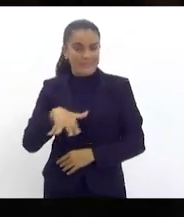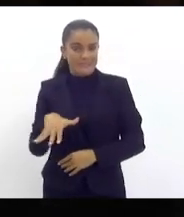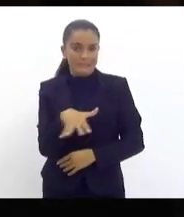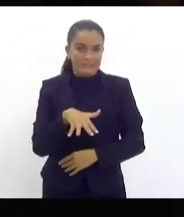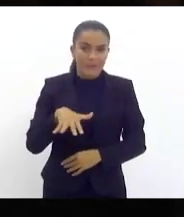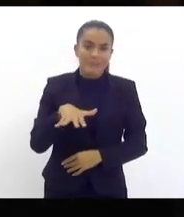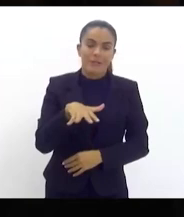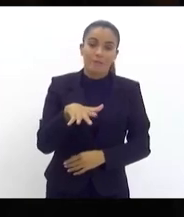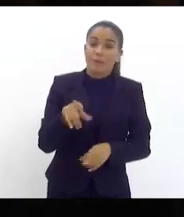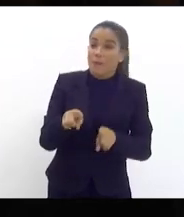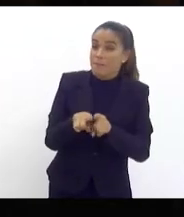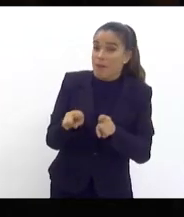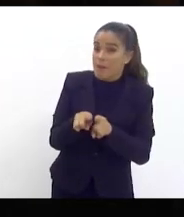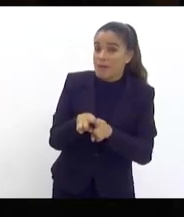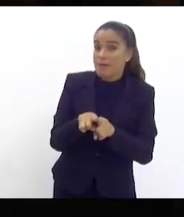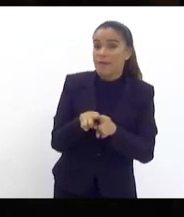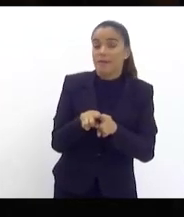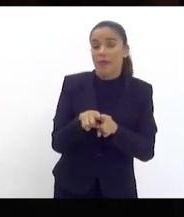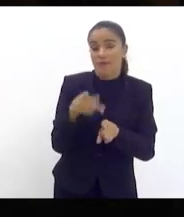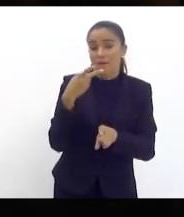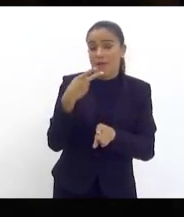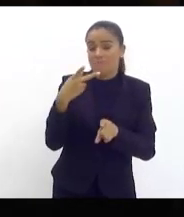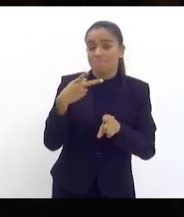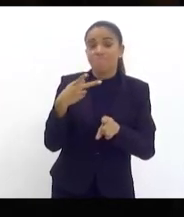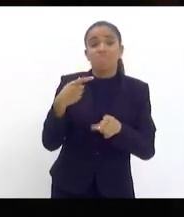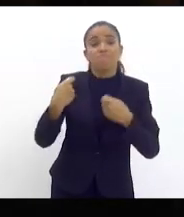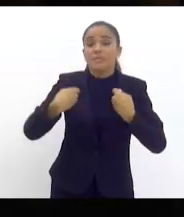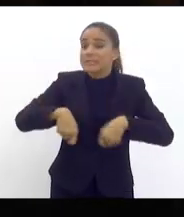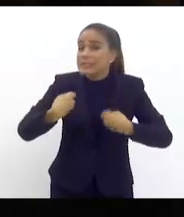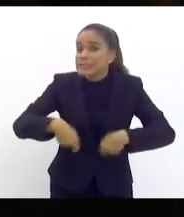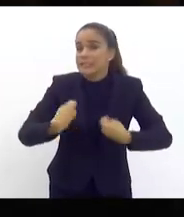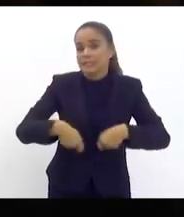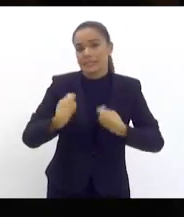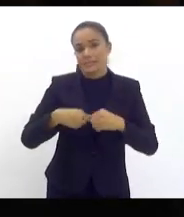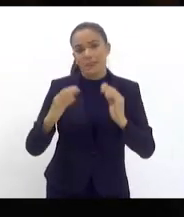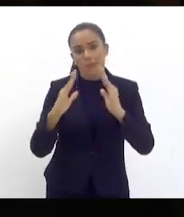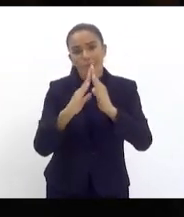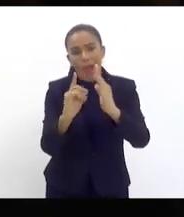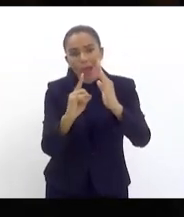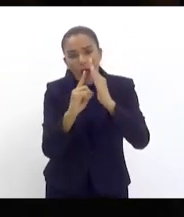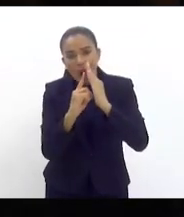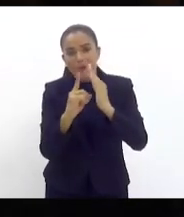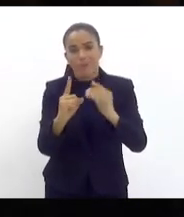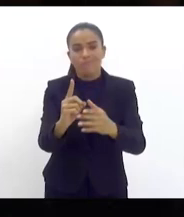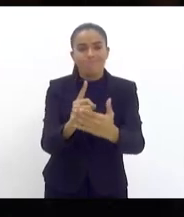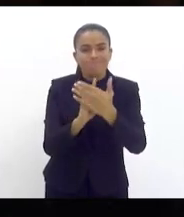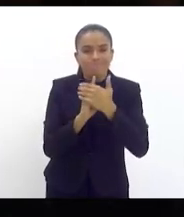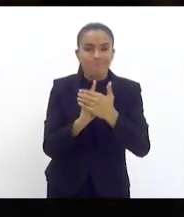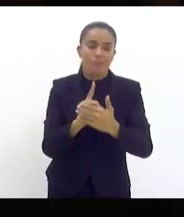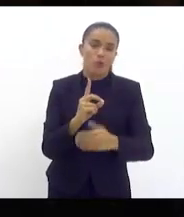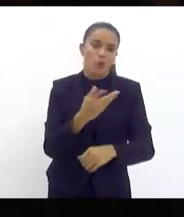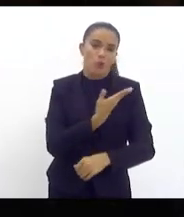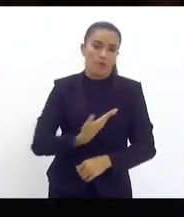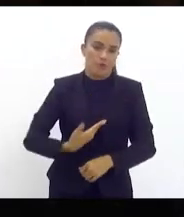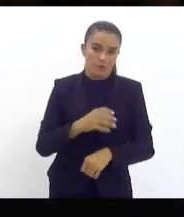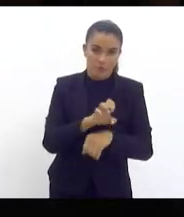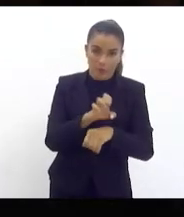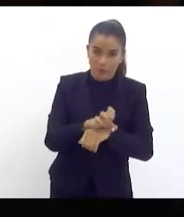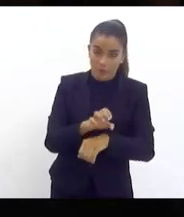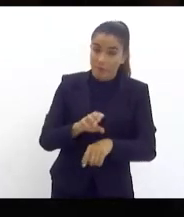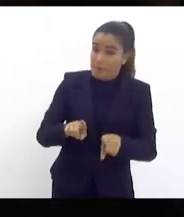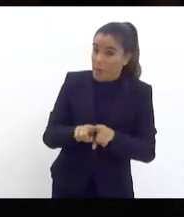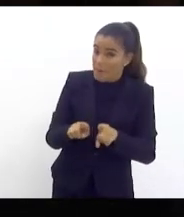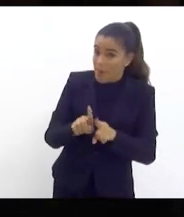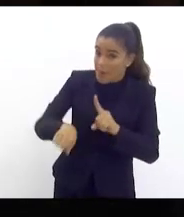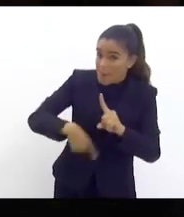situação, inclusive, que necessitaria de um abrigamento e de um apoio maior do governo do Estado. Não